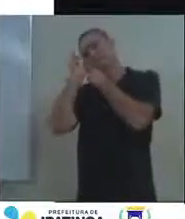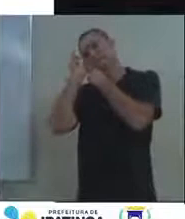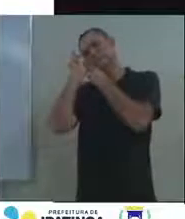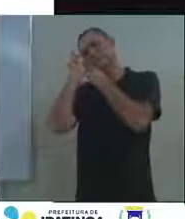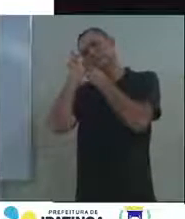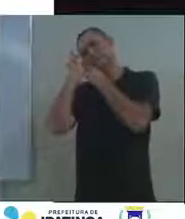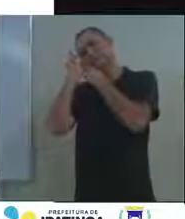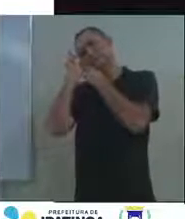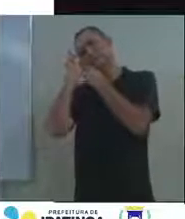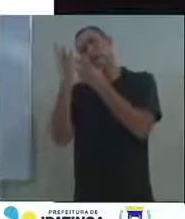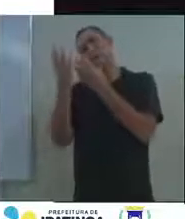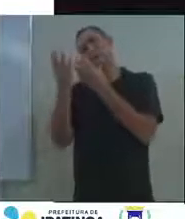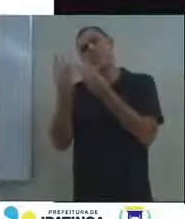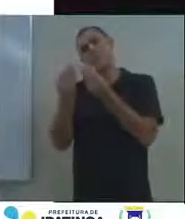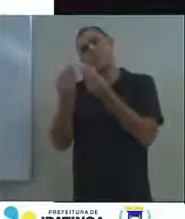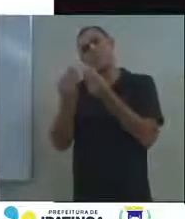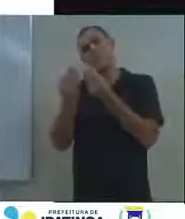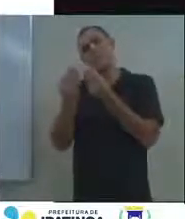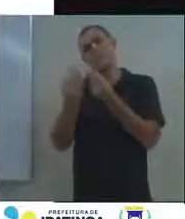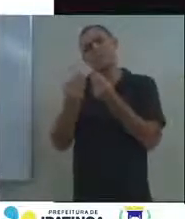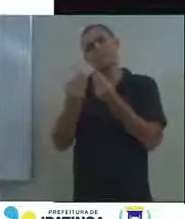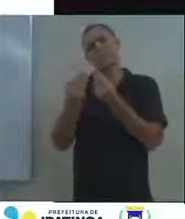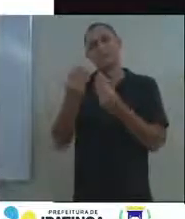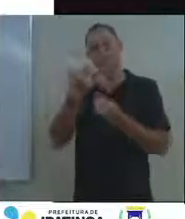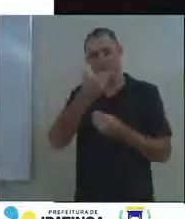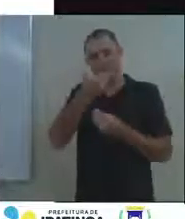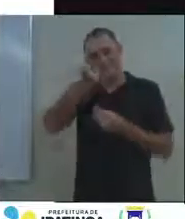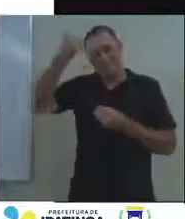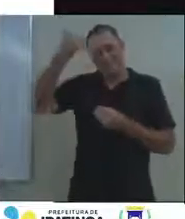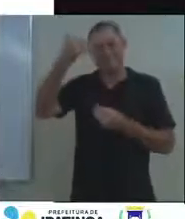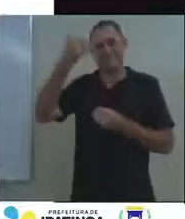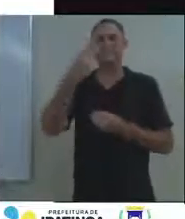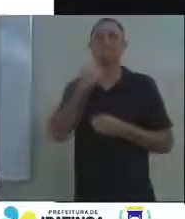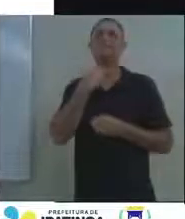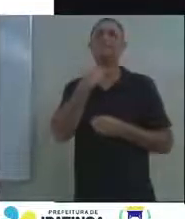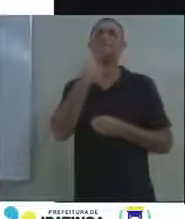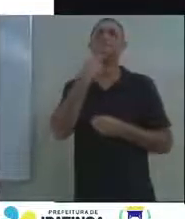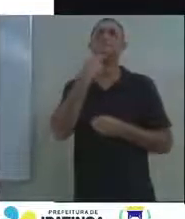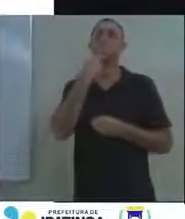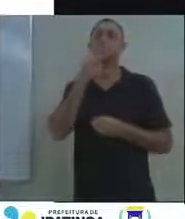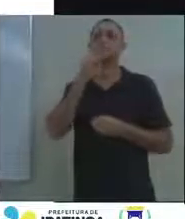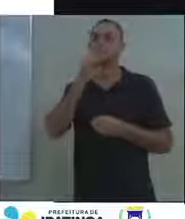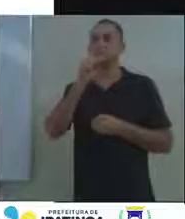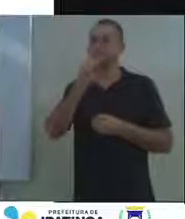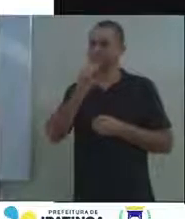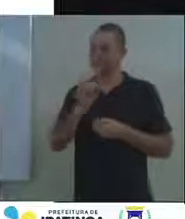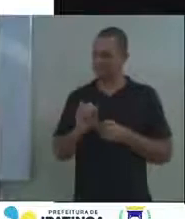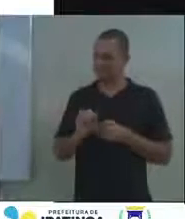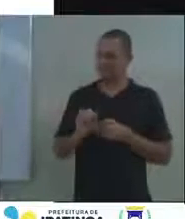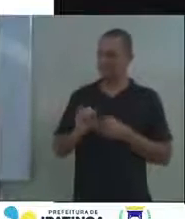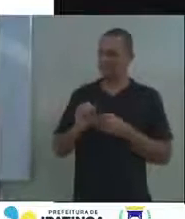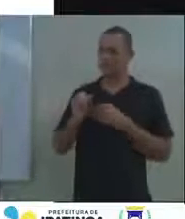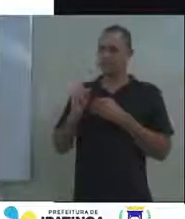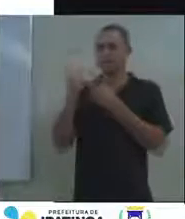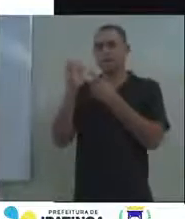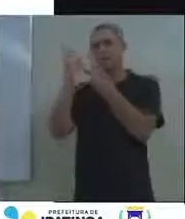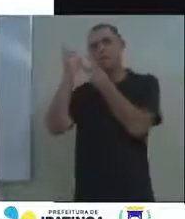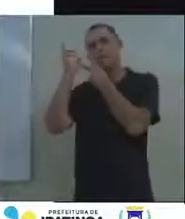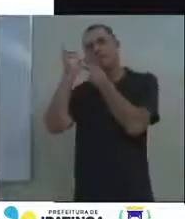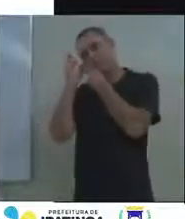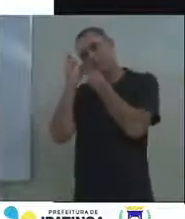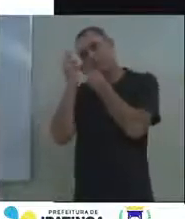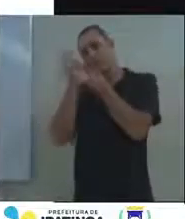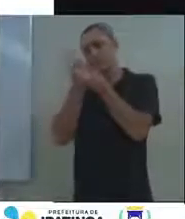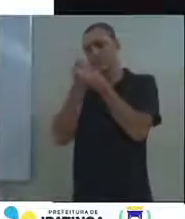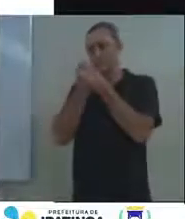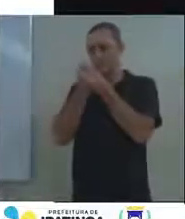Caso a Lorena tenha um problema de insônia, aí a gente precisa procurar um tratamento para esse insônia. Então, a gente pode fazer